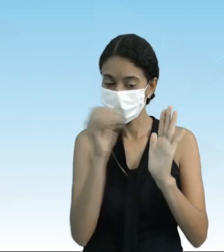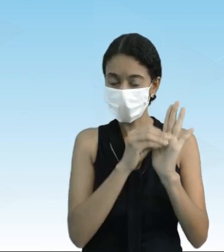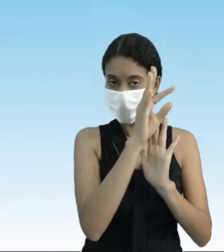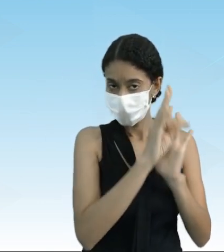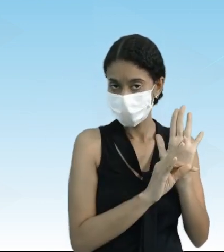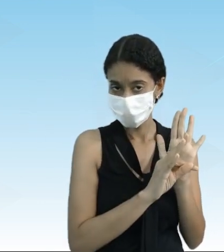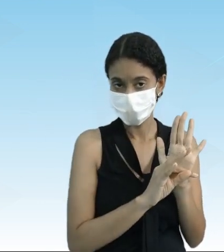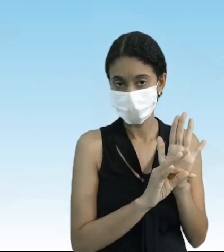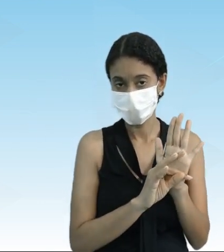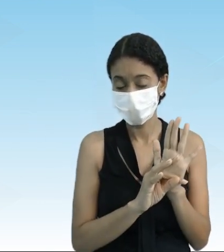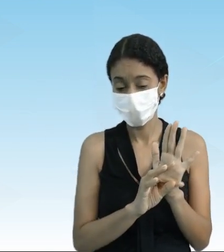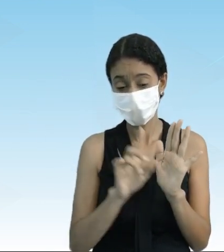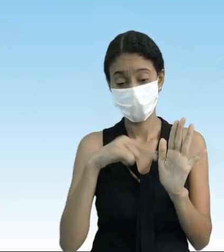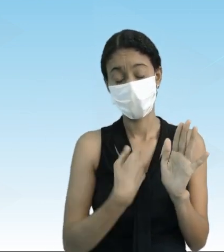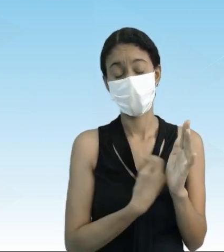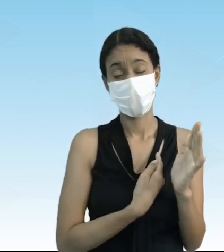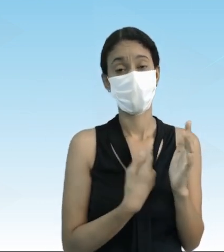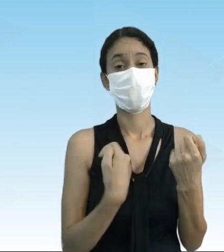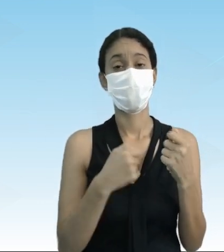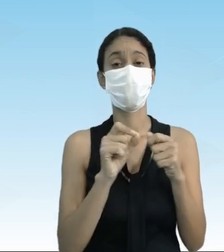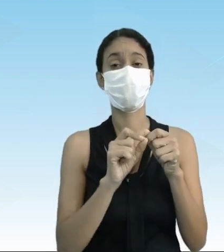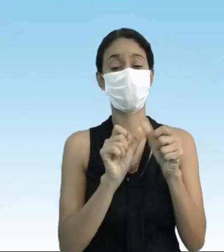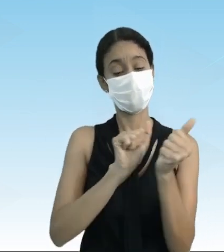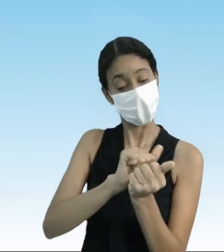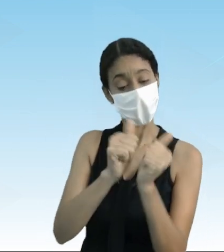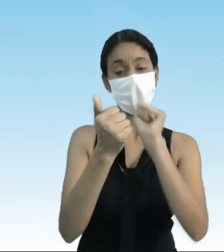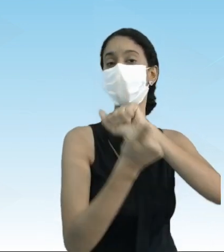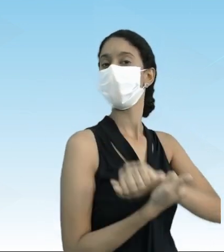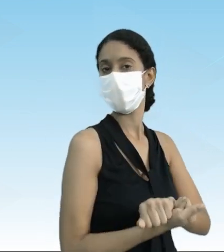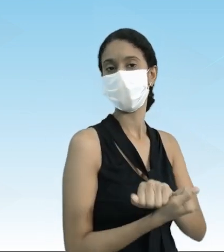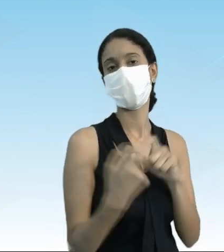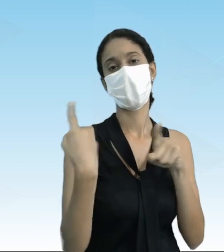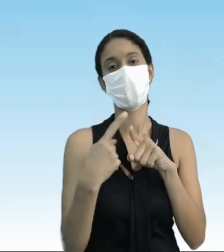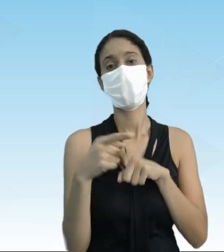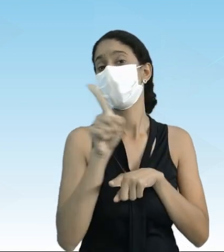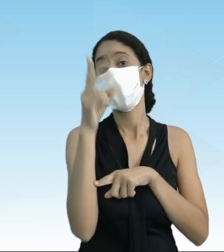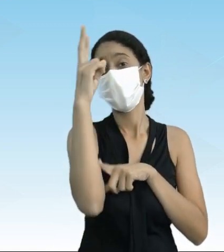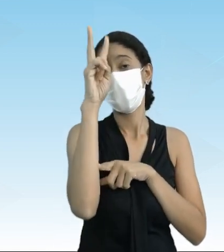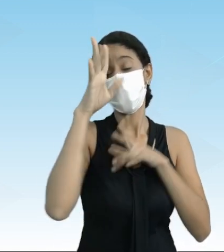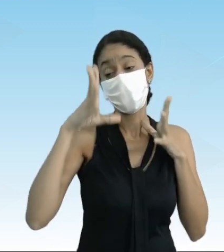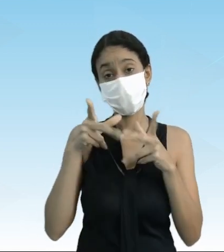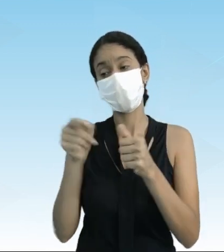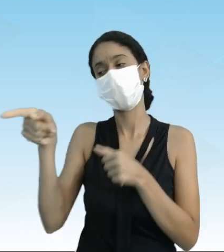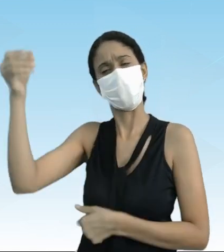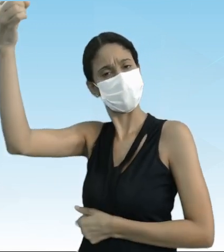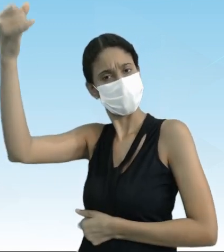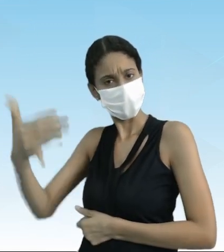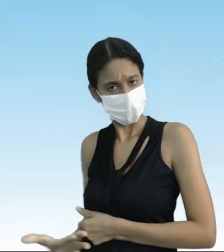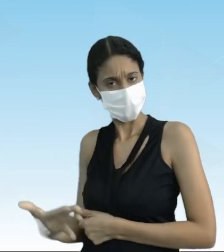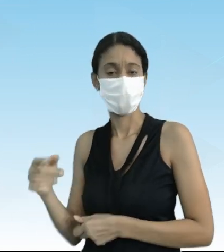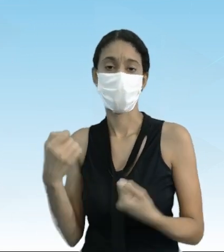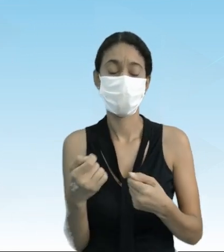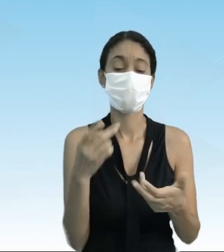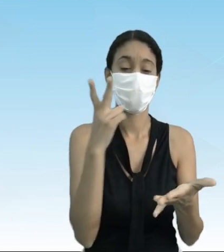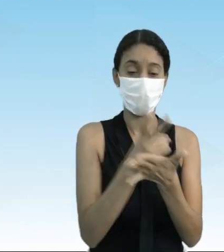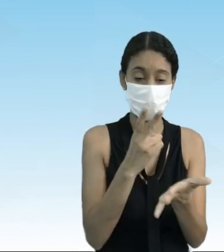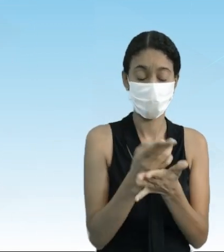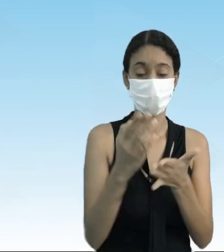caso aqui, você vai utilizar a paráfrase de livros, de pesquisas, de sites, sempre marcando